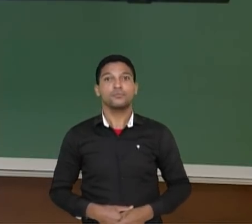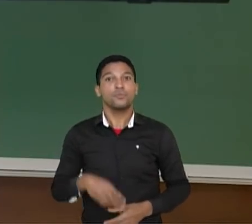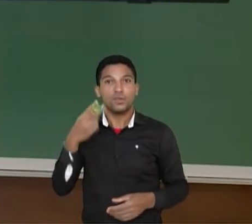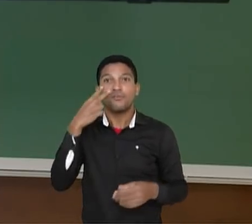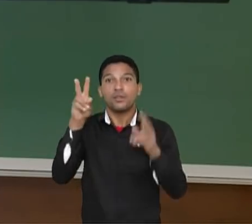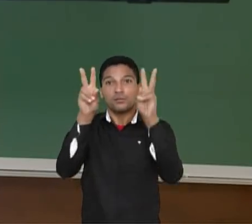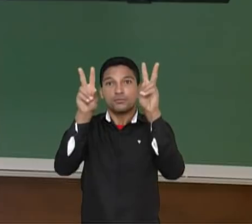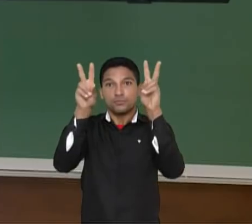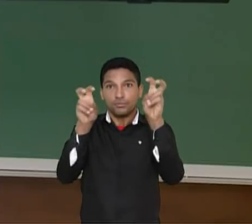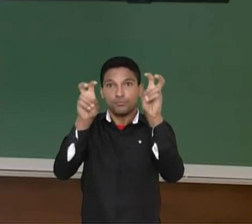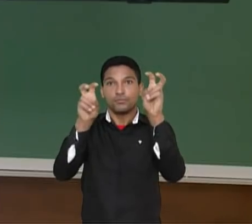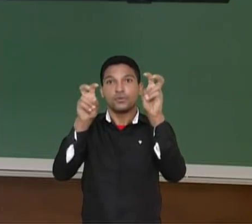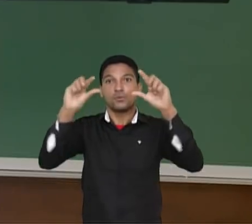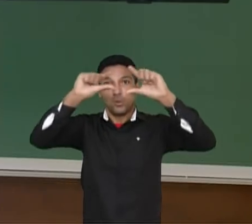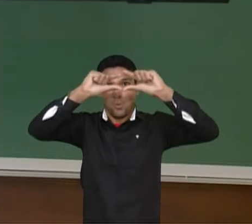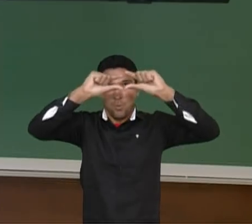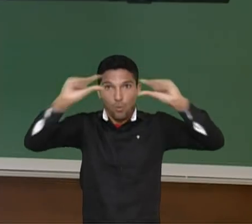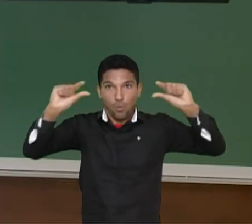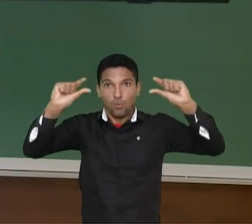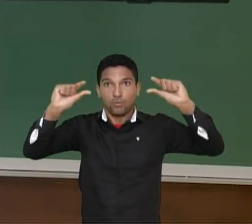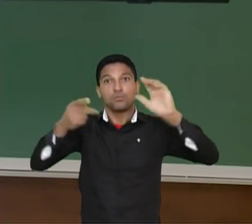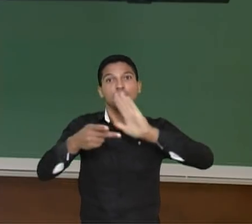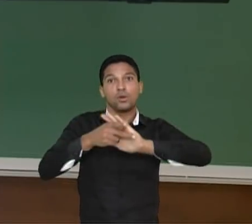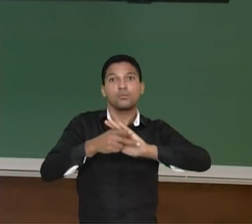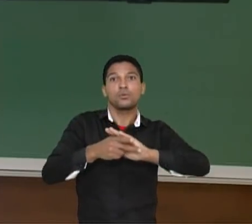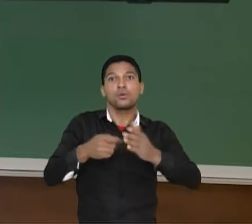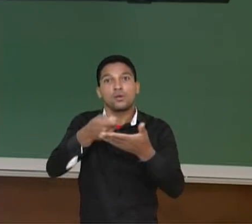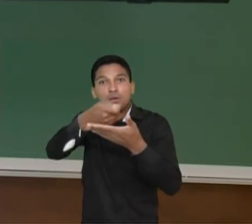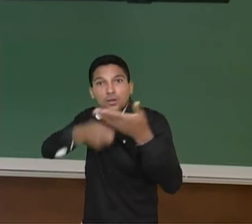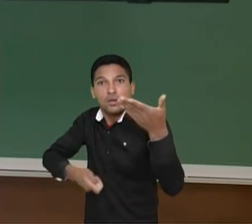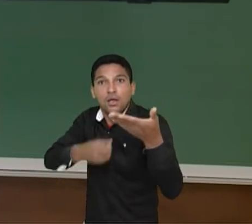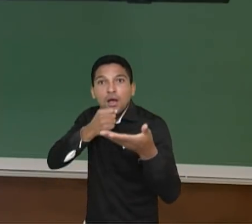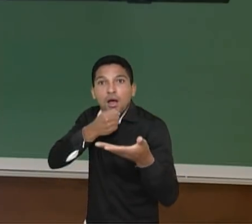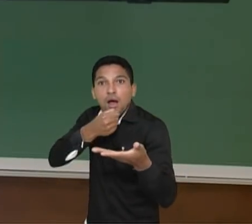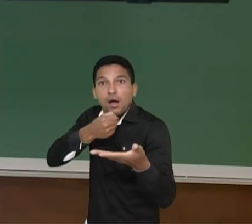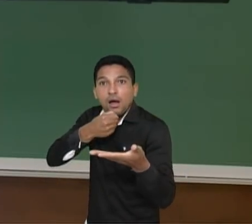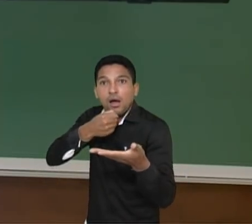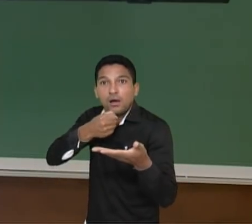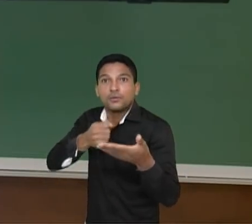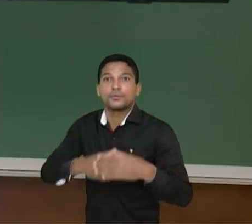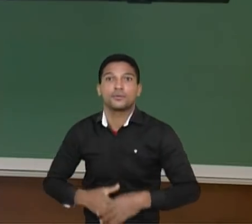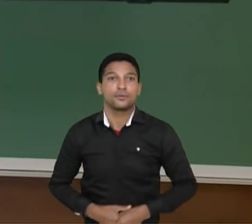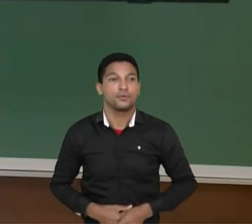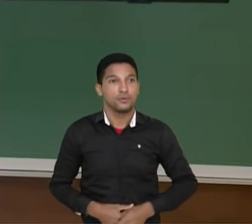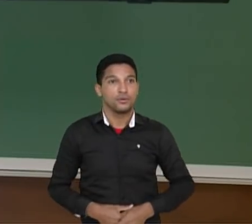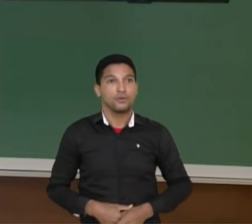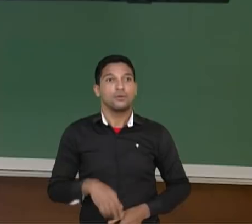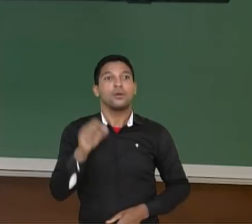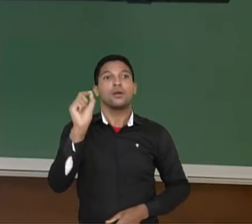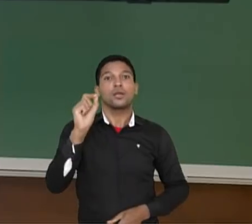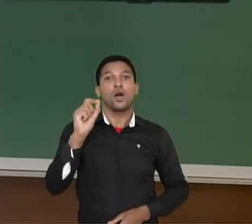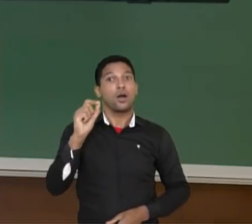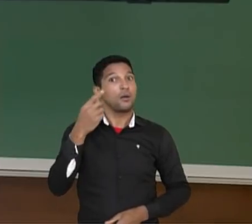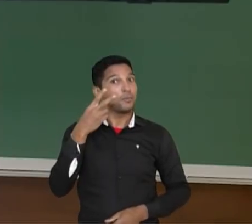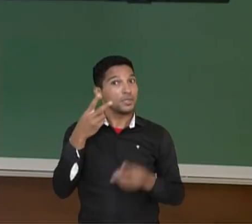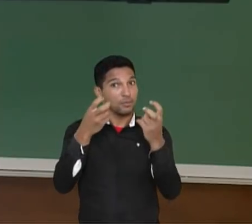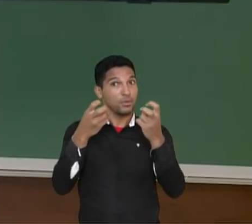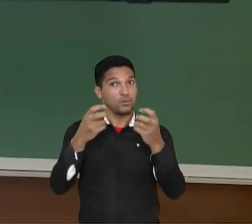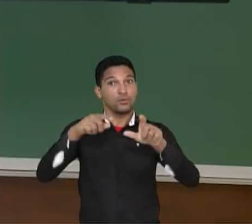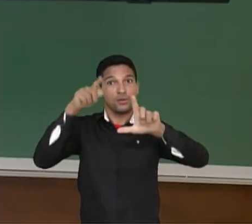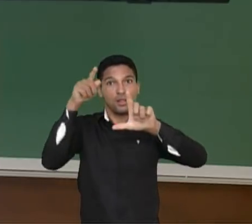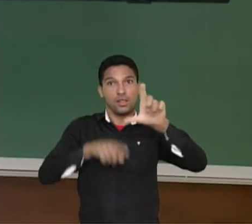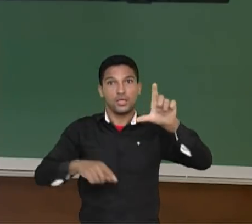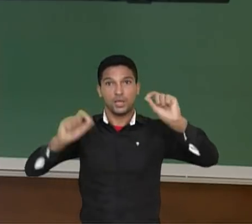repare aqui que nós temos o título da reportagem. O título da reportagem ele é colocado numa letra de fonte